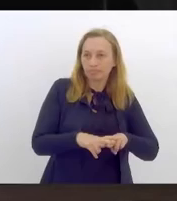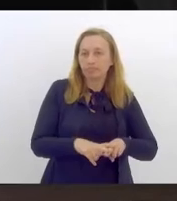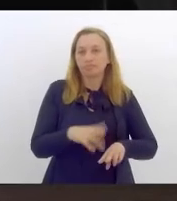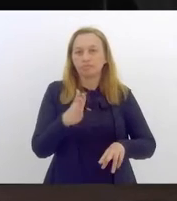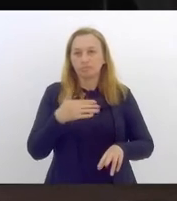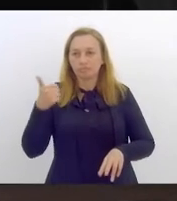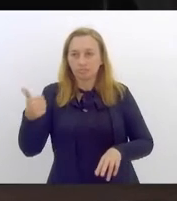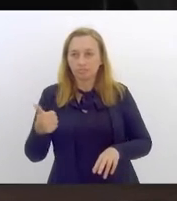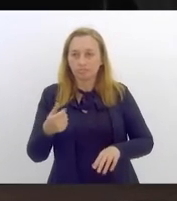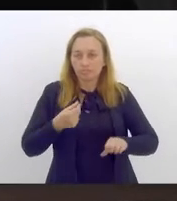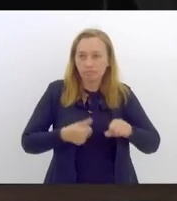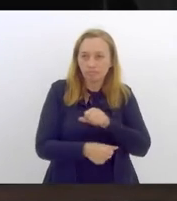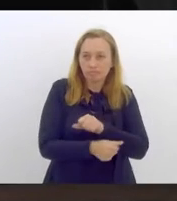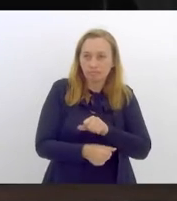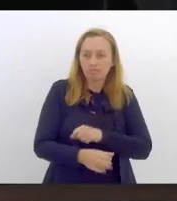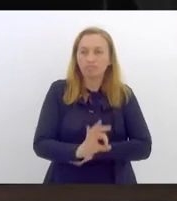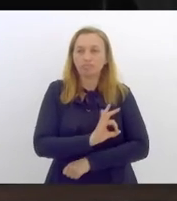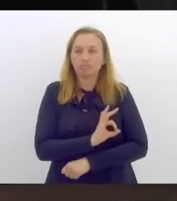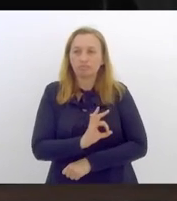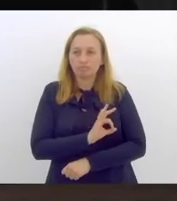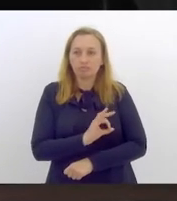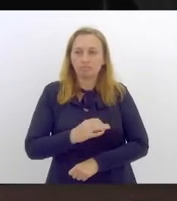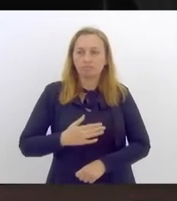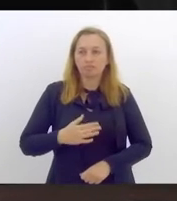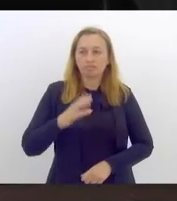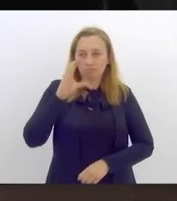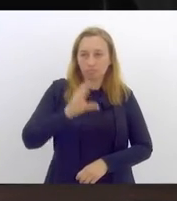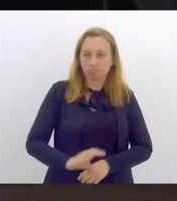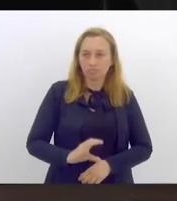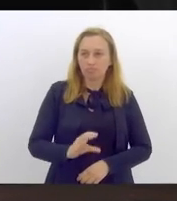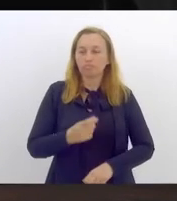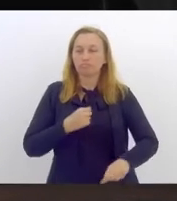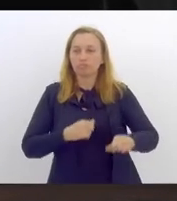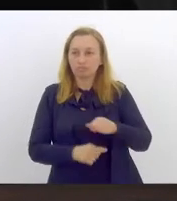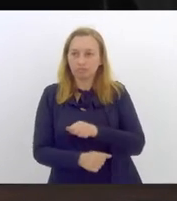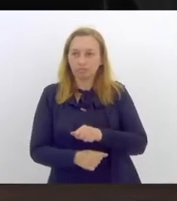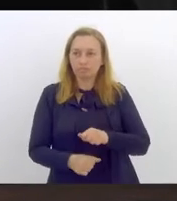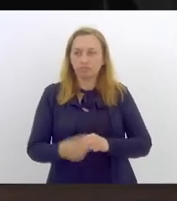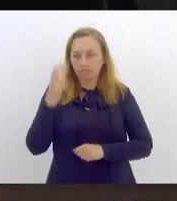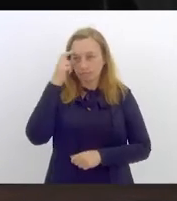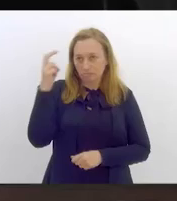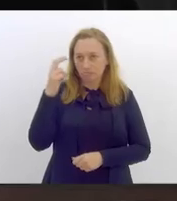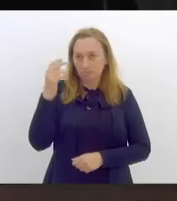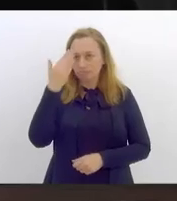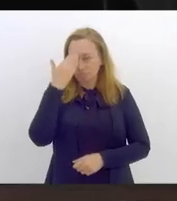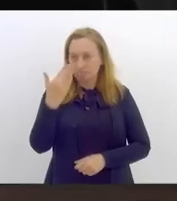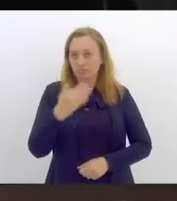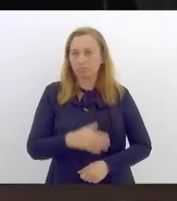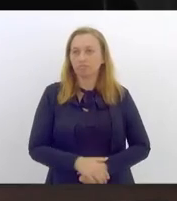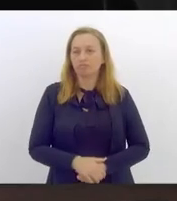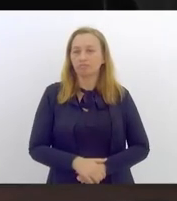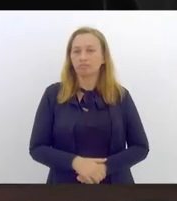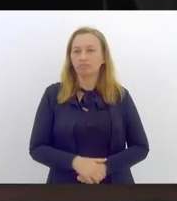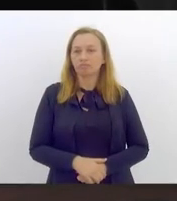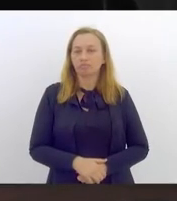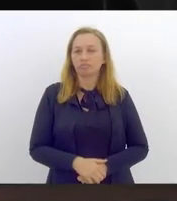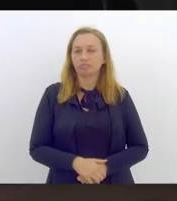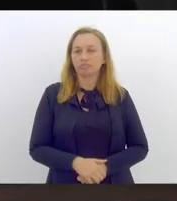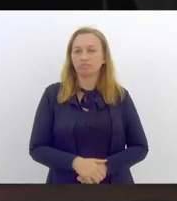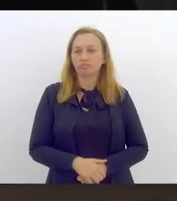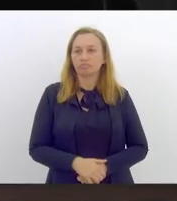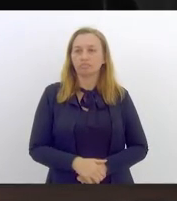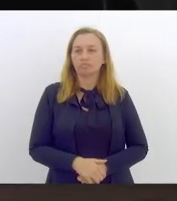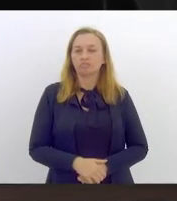forma de investir na polícia civil é investir na inteligência. Muito obrigada. Próximo